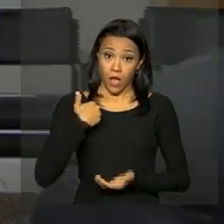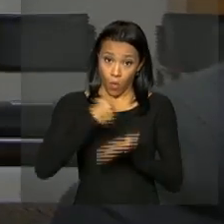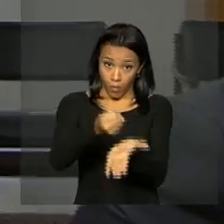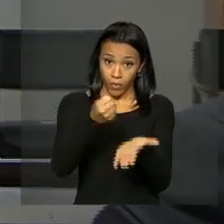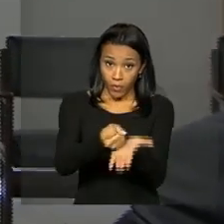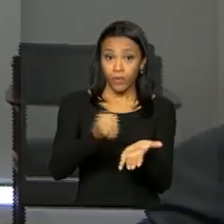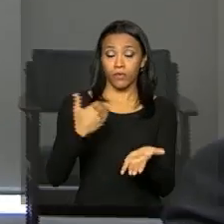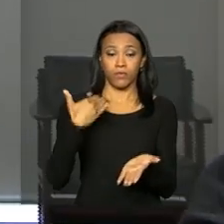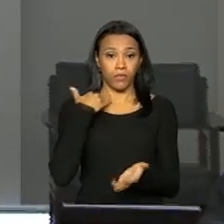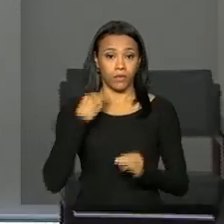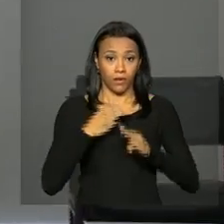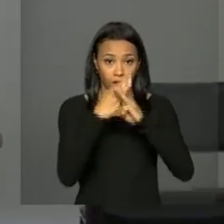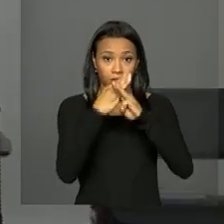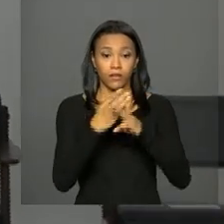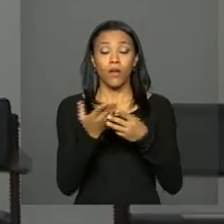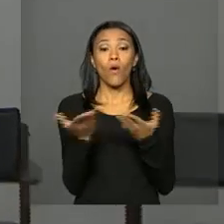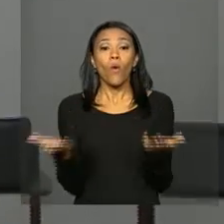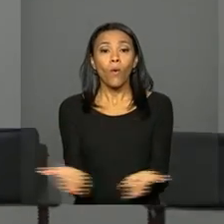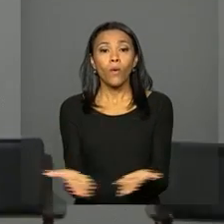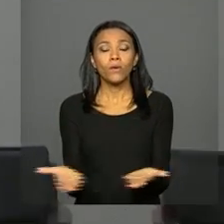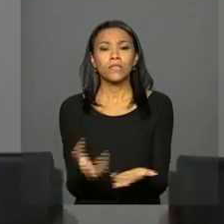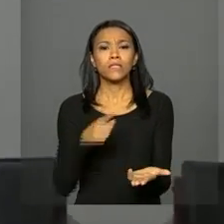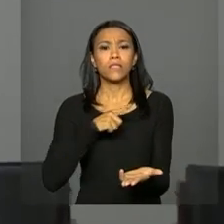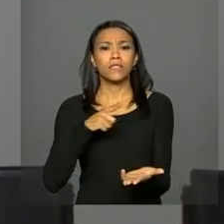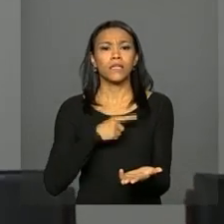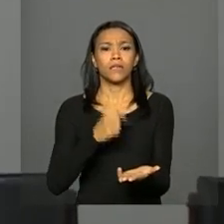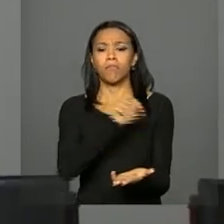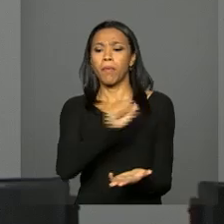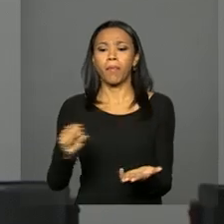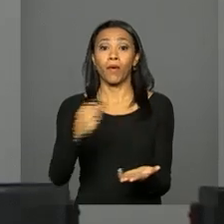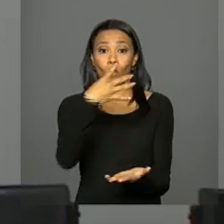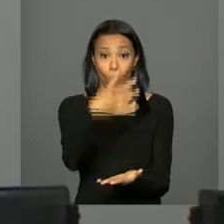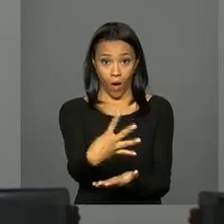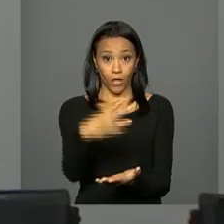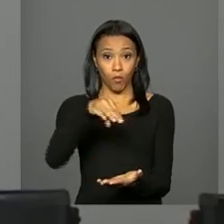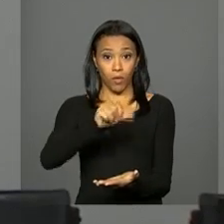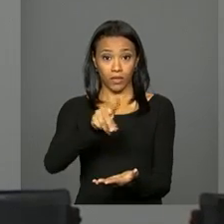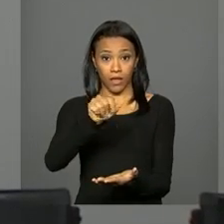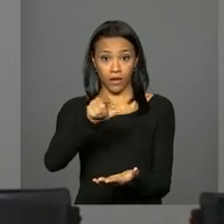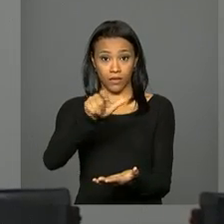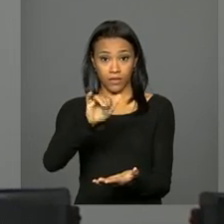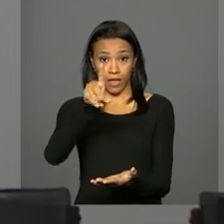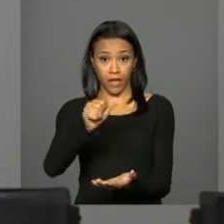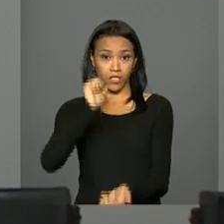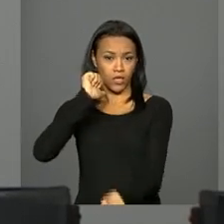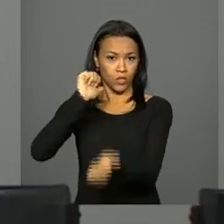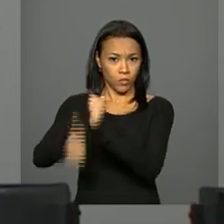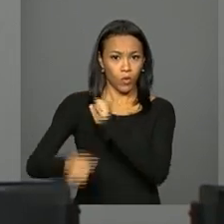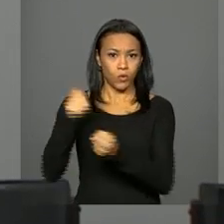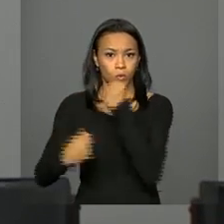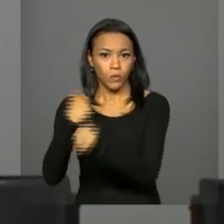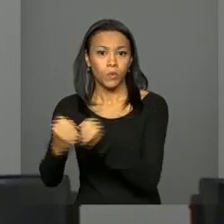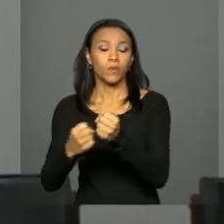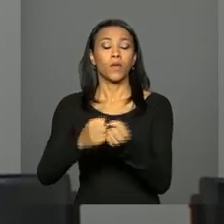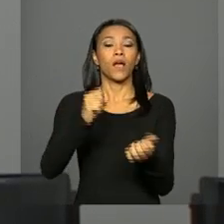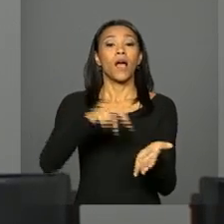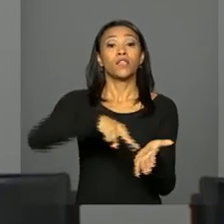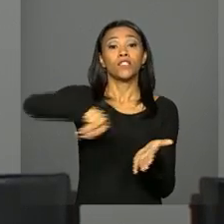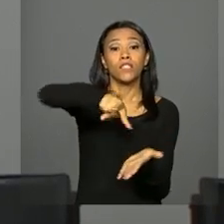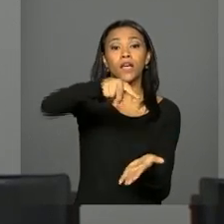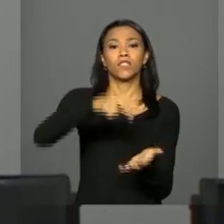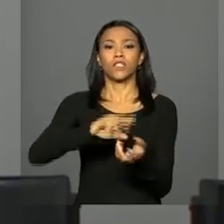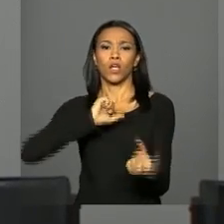Caixa detém hoje 4 modalidades olímpicas. A Caixa patrocina o atletismo, a ginástica,